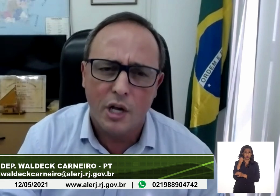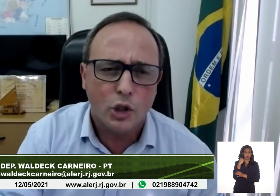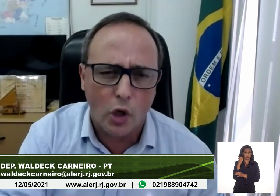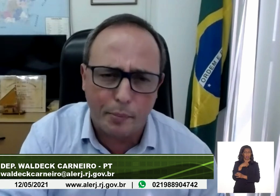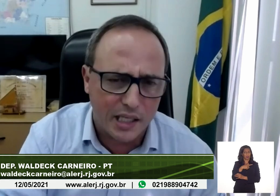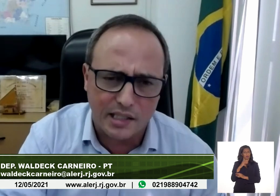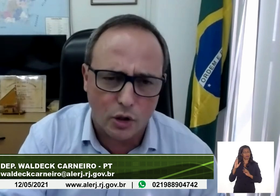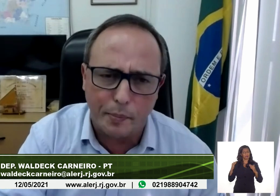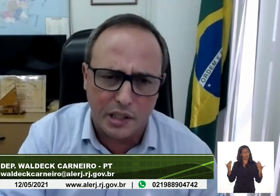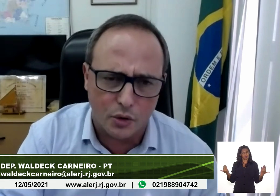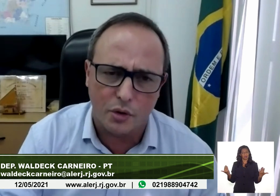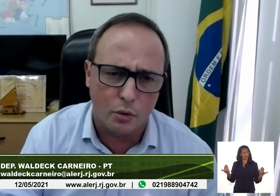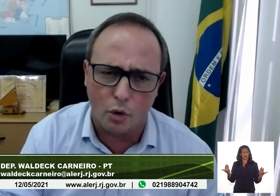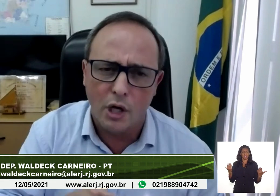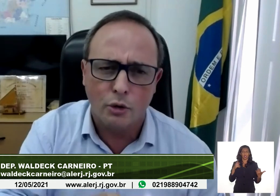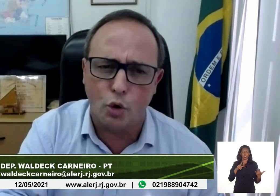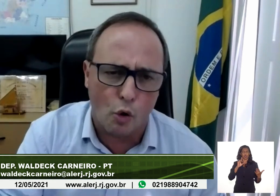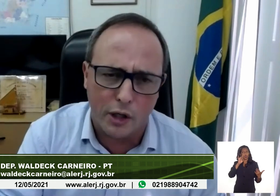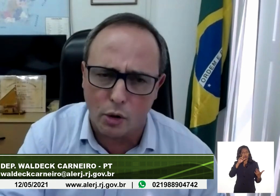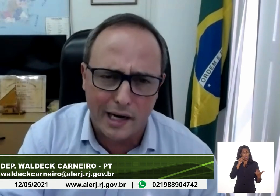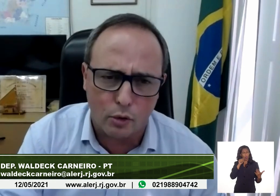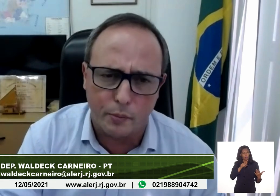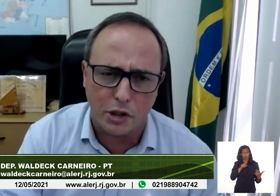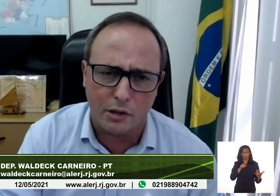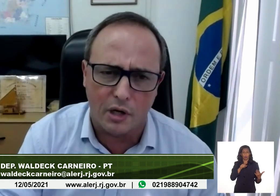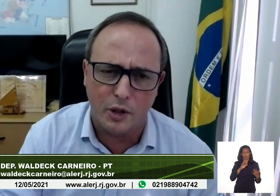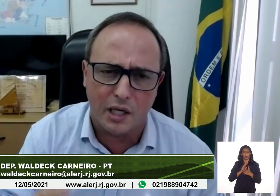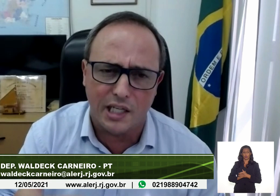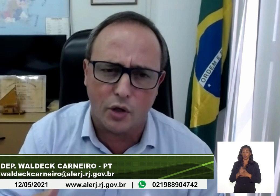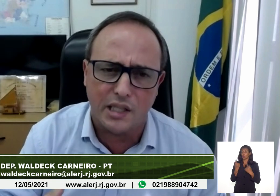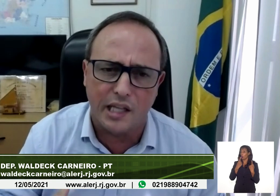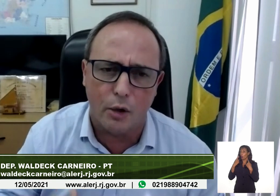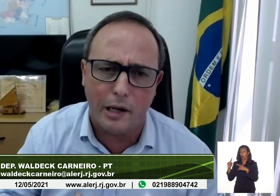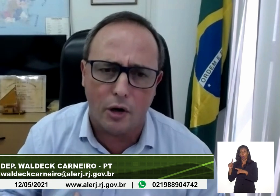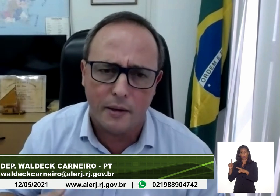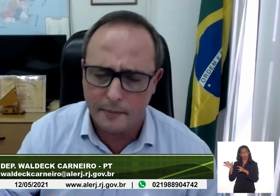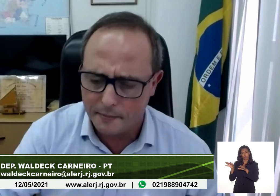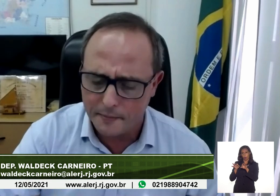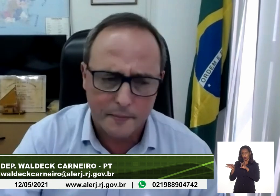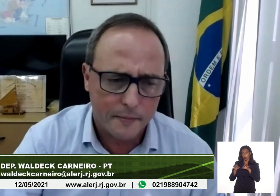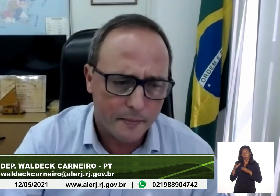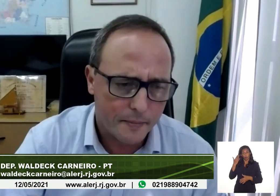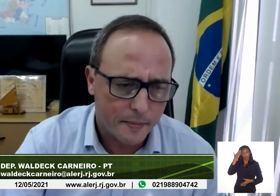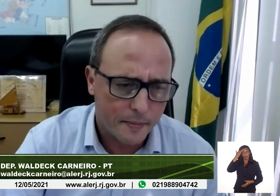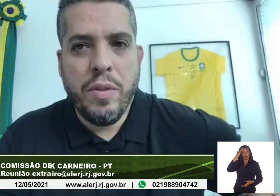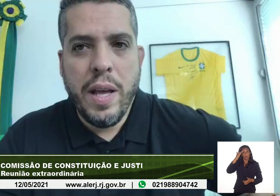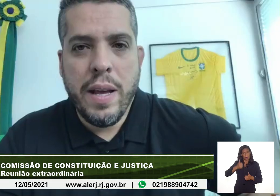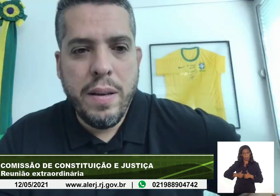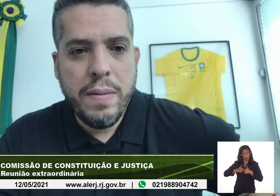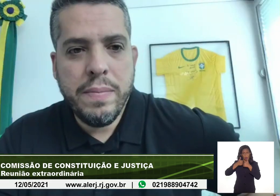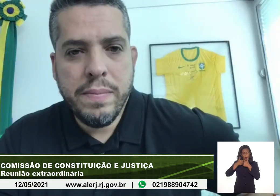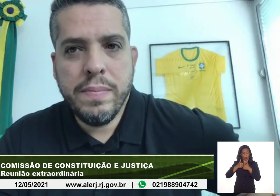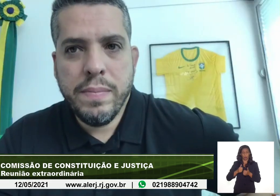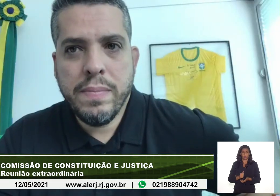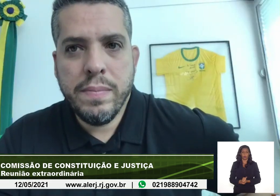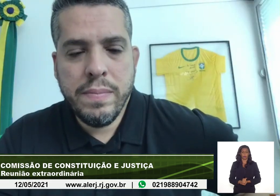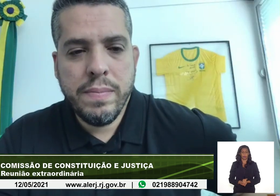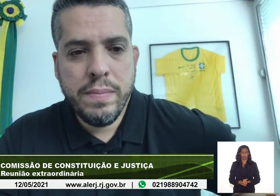Então, só por isso, não sou contra o mérito do projeto, não, mas eu queria só entendê-lo melhor. Tá certo, Valdec.